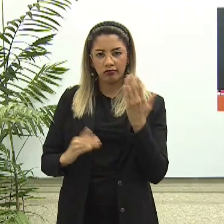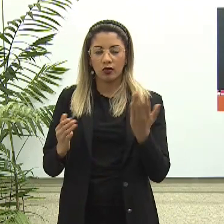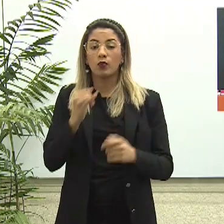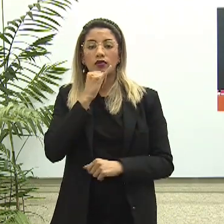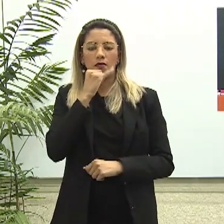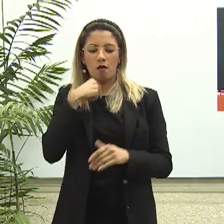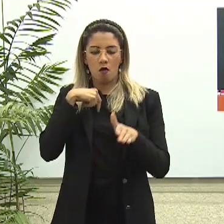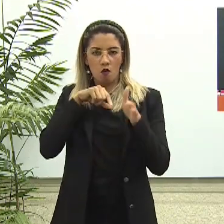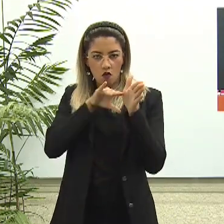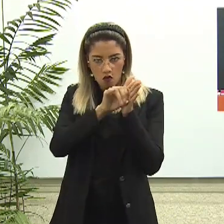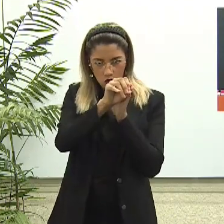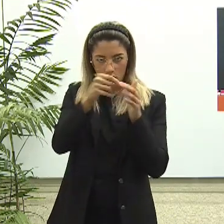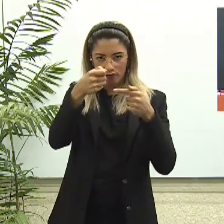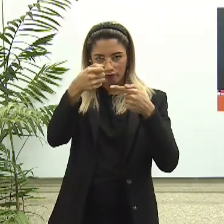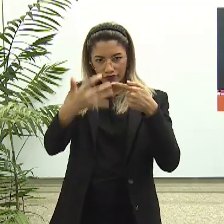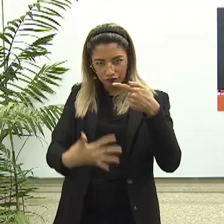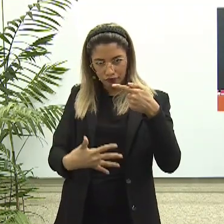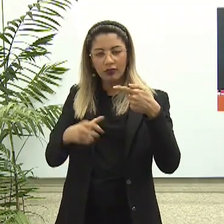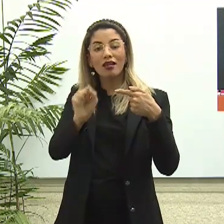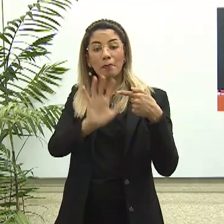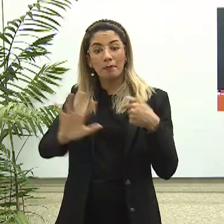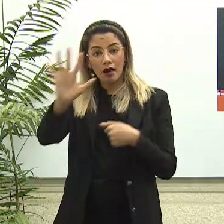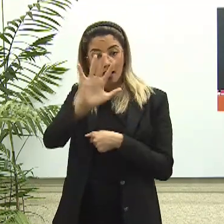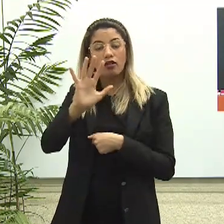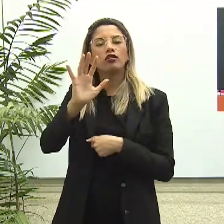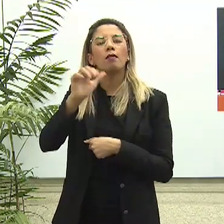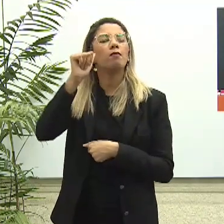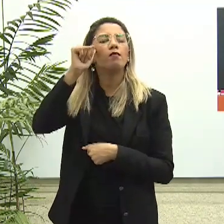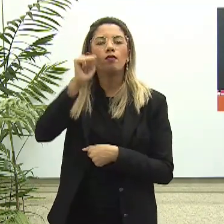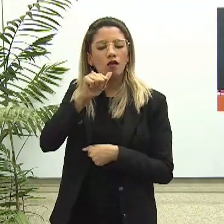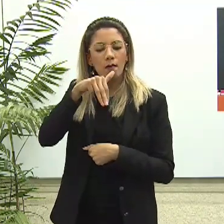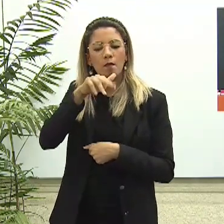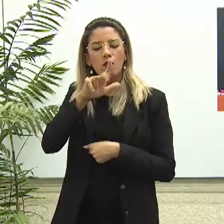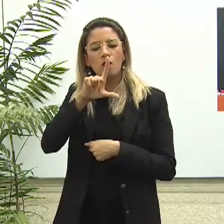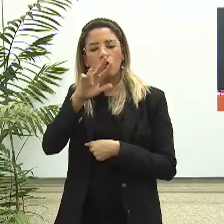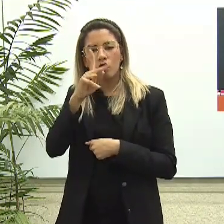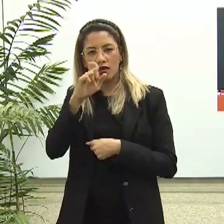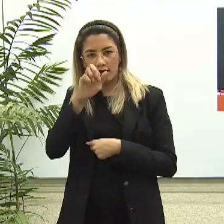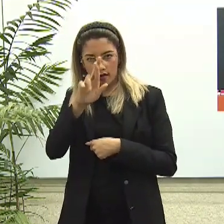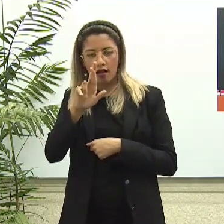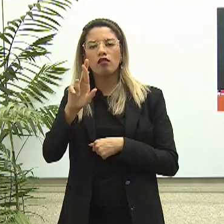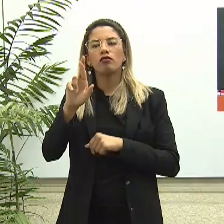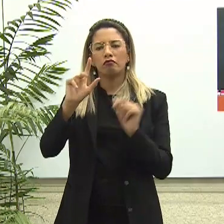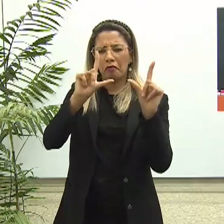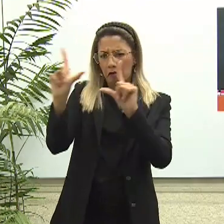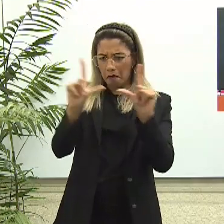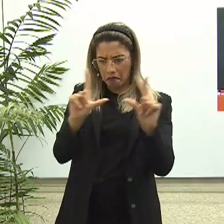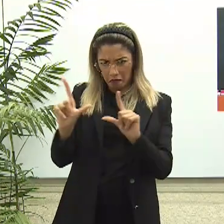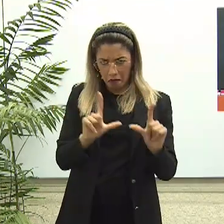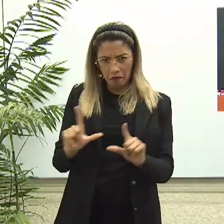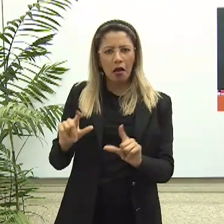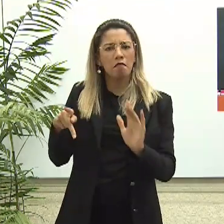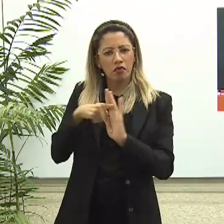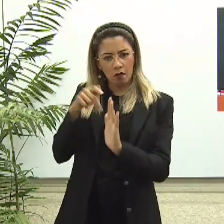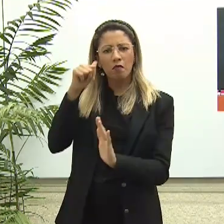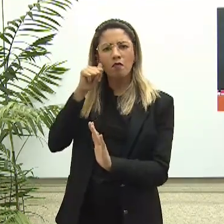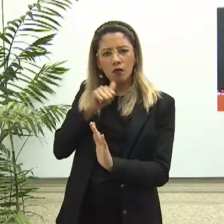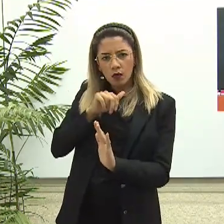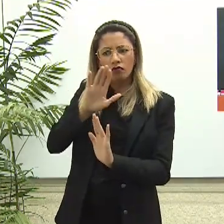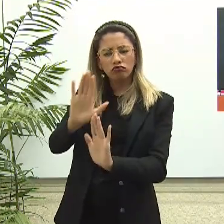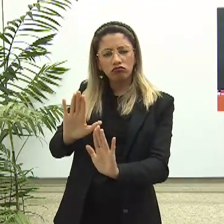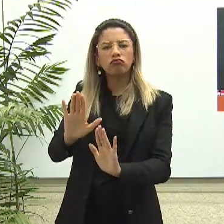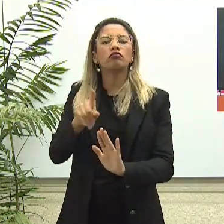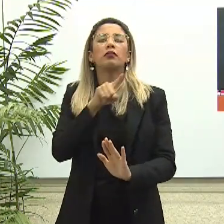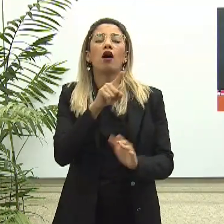Google eh Google Imagens vão aparecer imagens muito diferentes do que se eu escrever homem por exemplo não só porque homens e mulheres na nossa